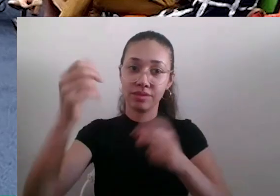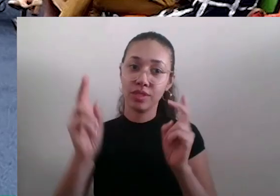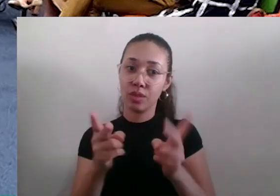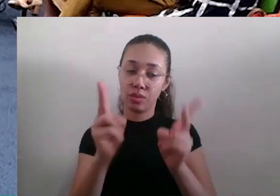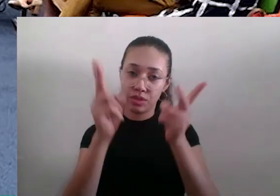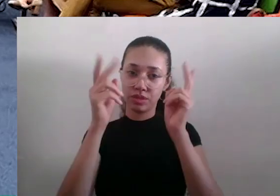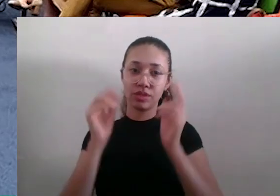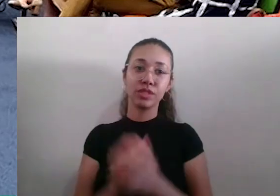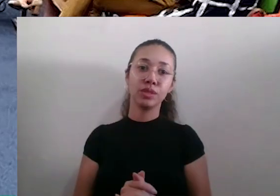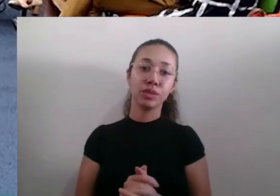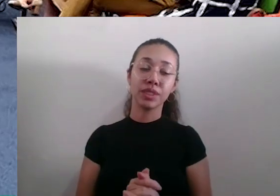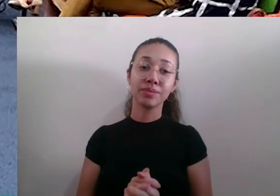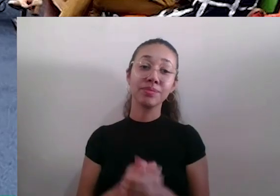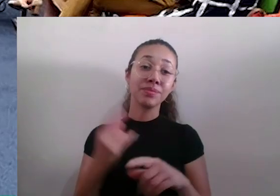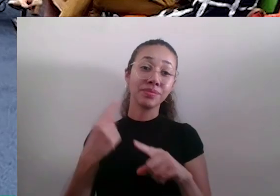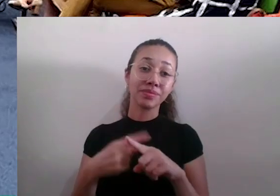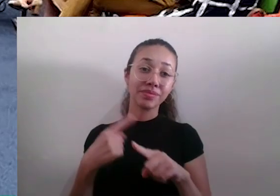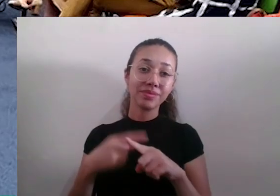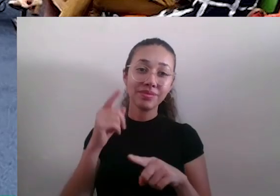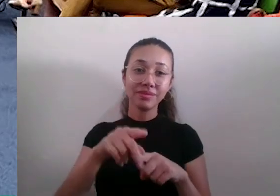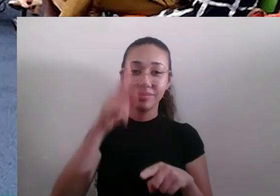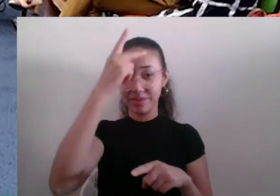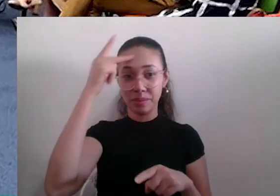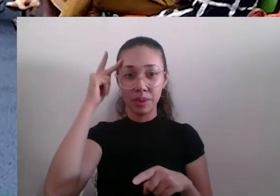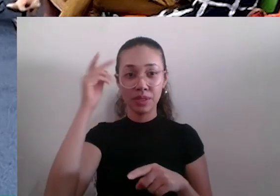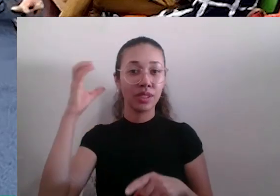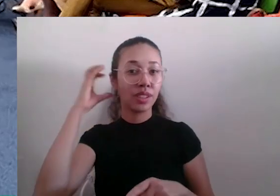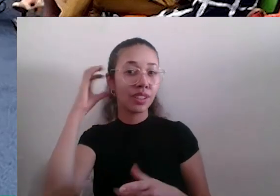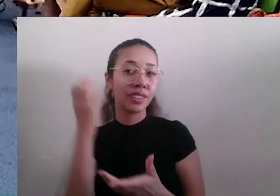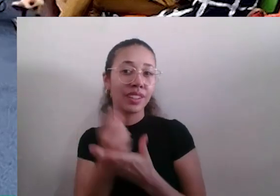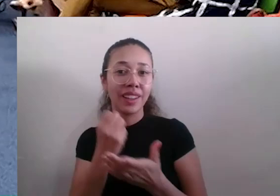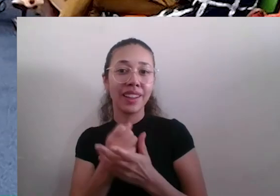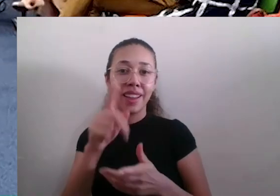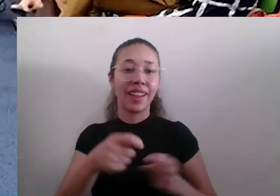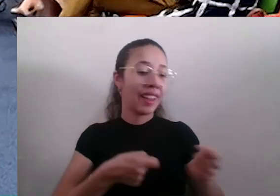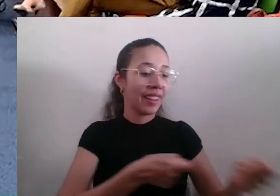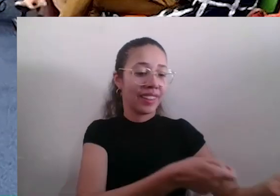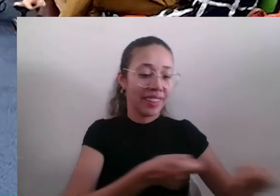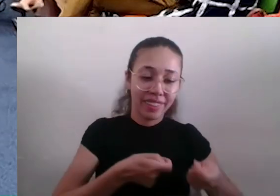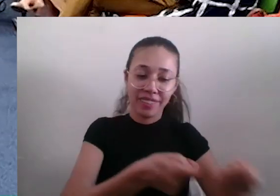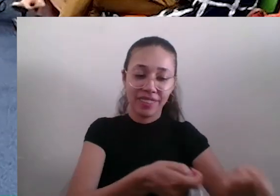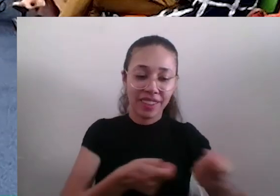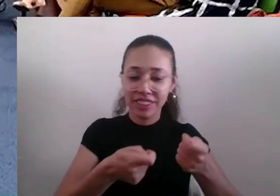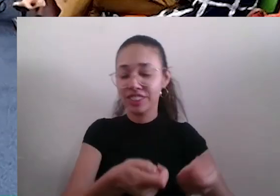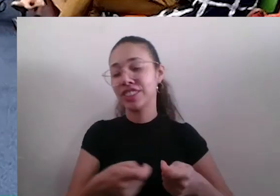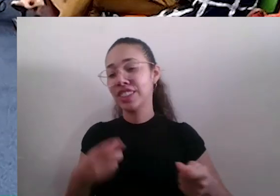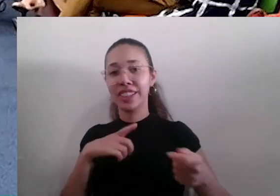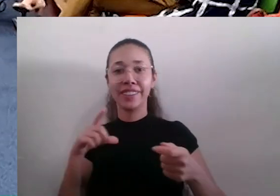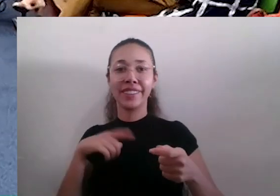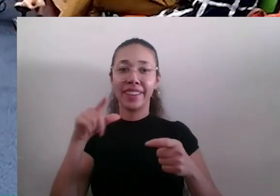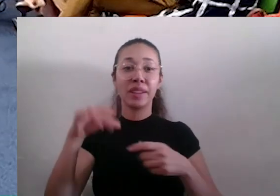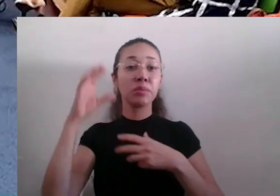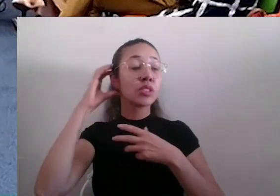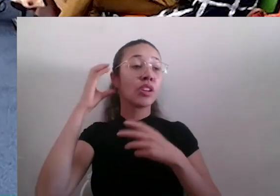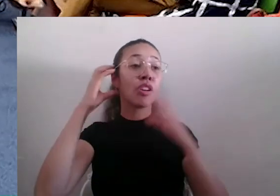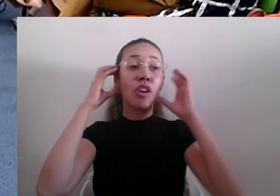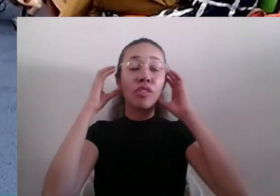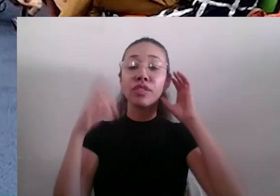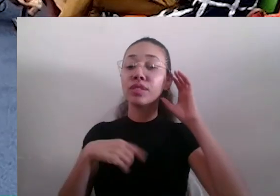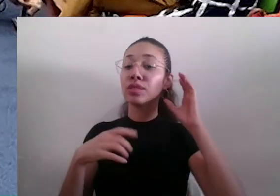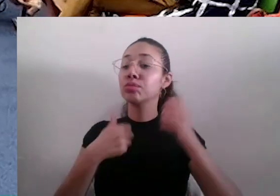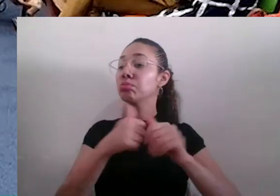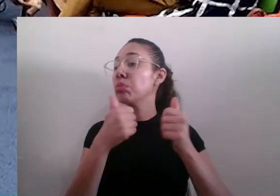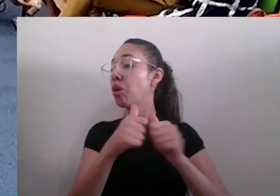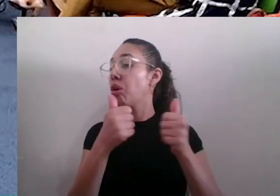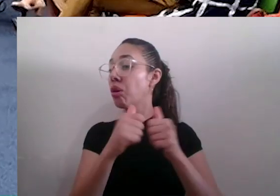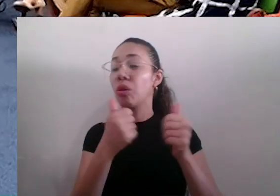distrair porque o ouvinte de Podcast tá sempre fazendo faxina andando no ônibus e Tá passeando com o cachorro tá cozinhando tá fazendo outra coisa então Ele se distrai é normal que